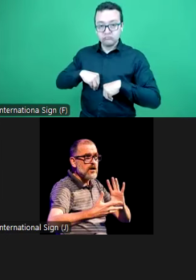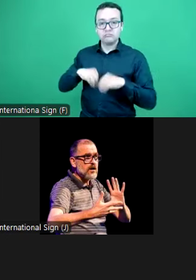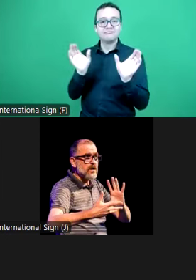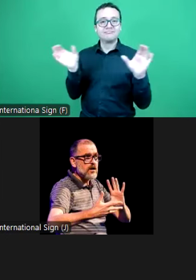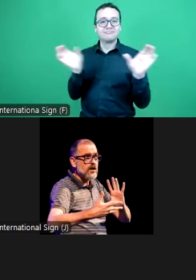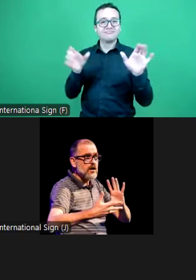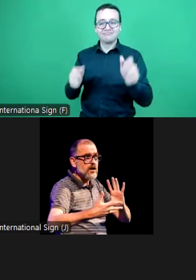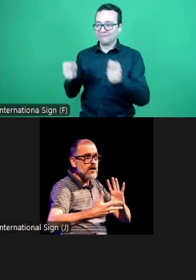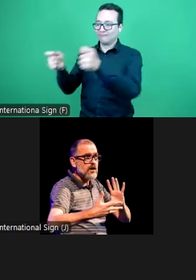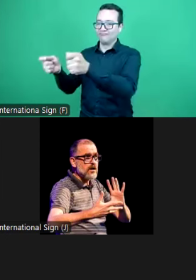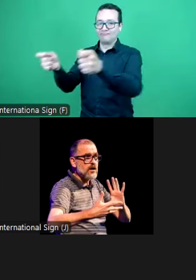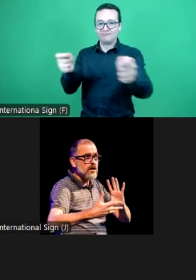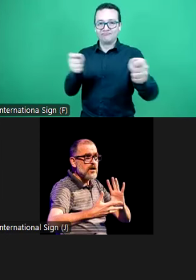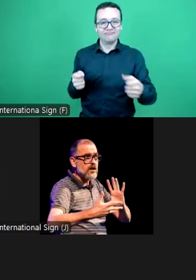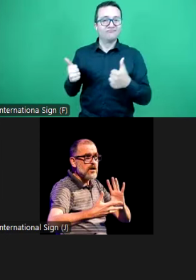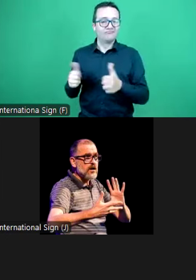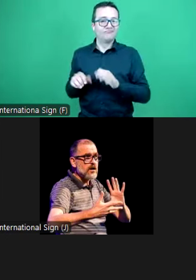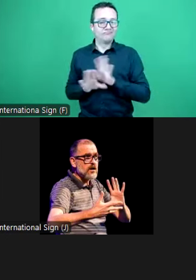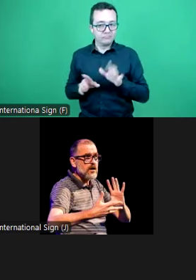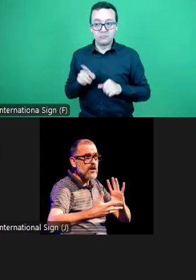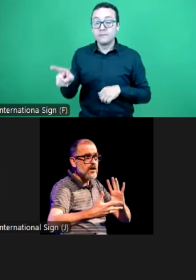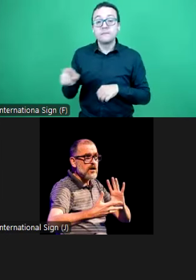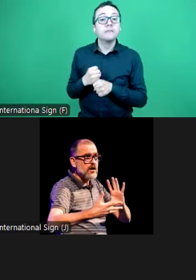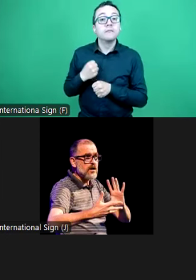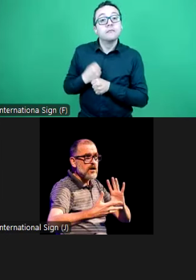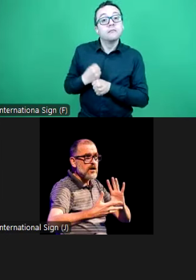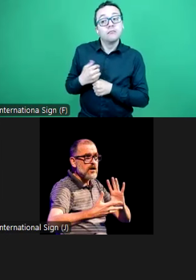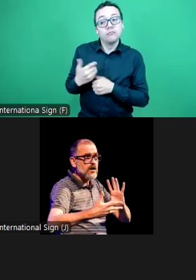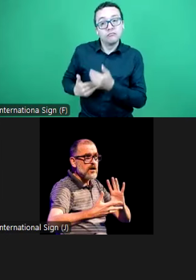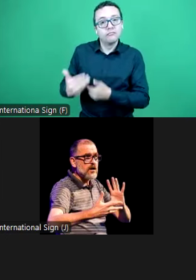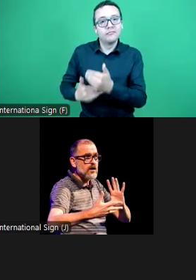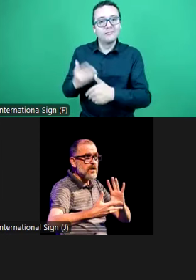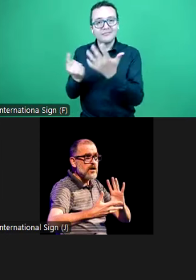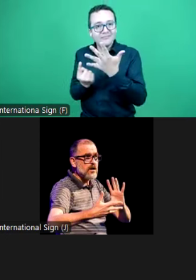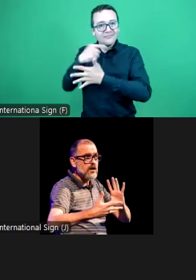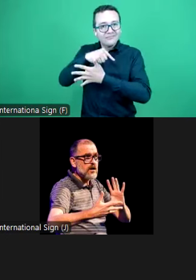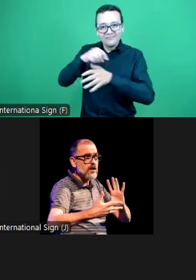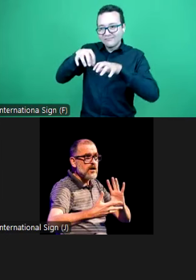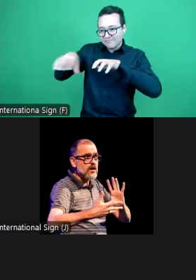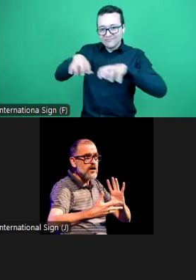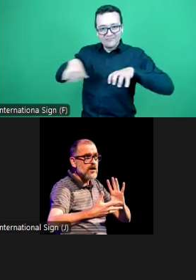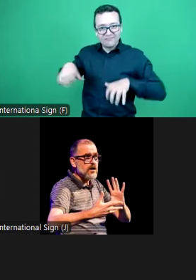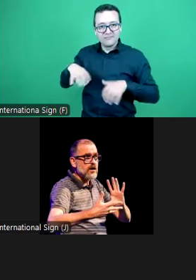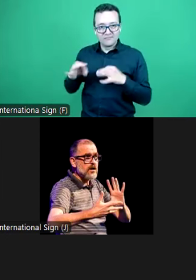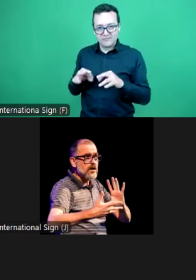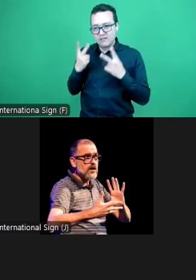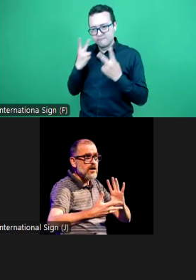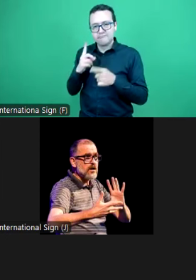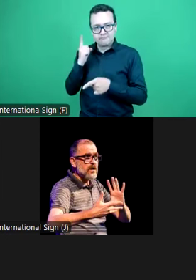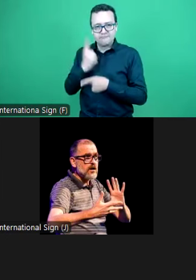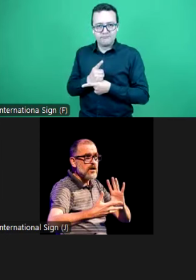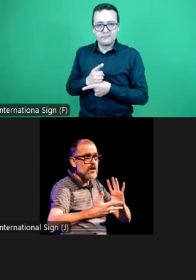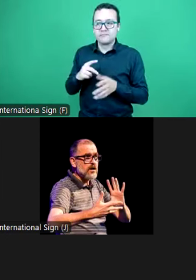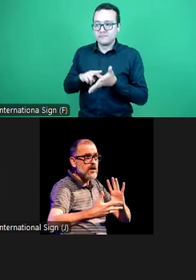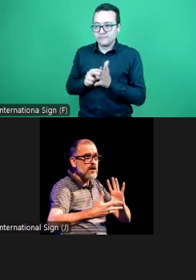muitos profissionais de saúde que já têm o certificado, que eles já conhecem a utilização desses